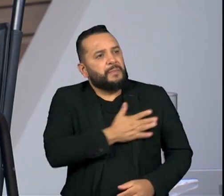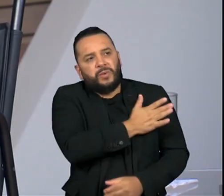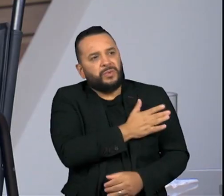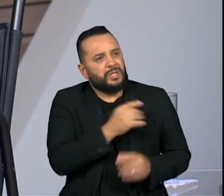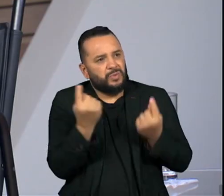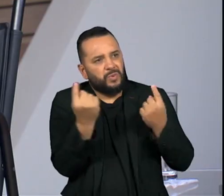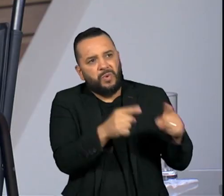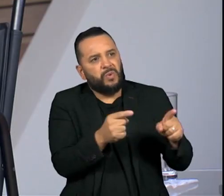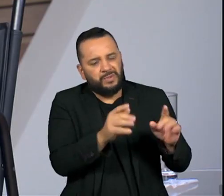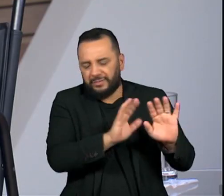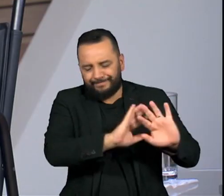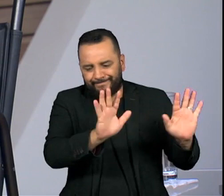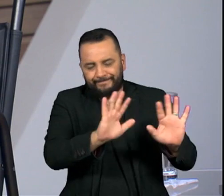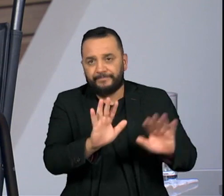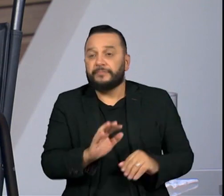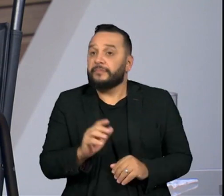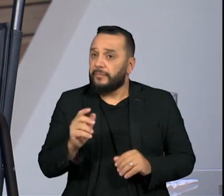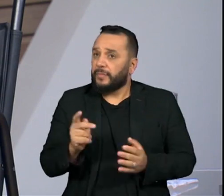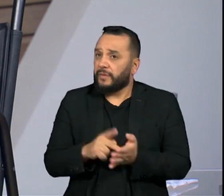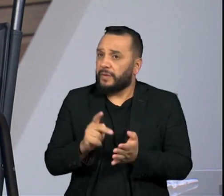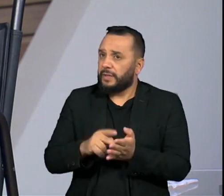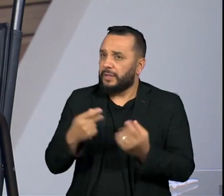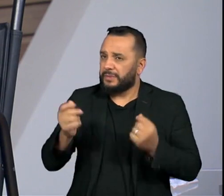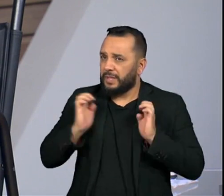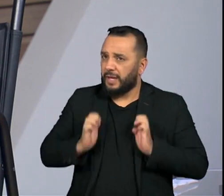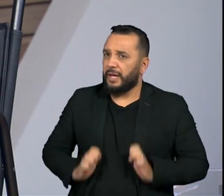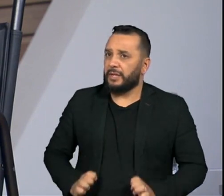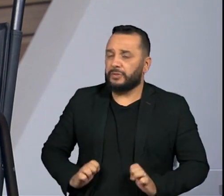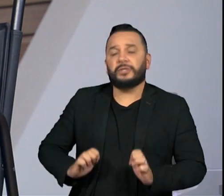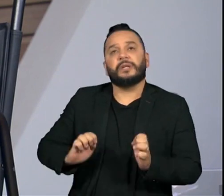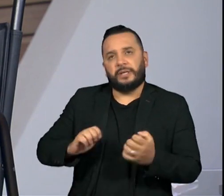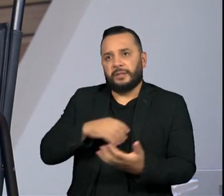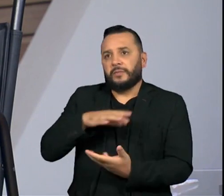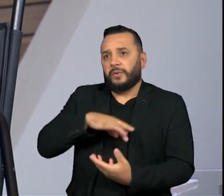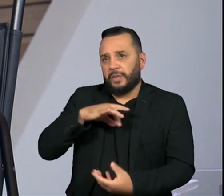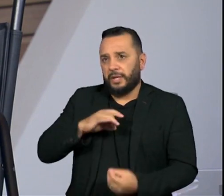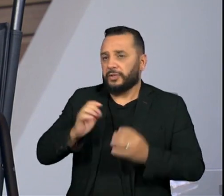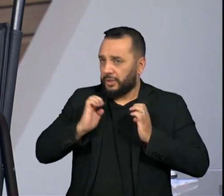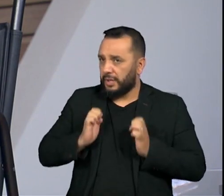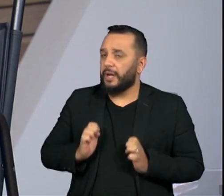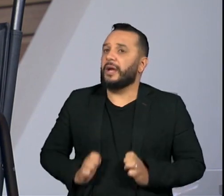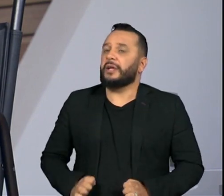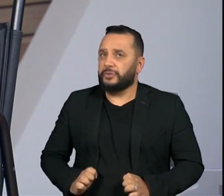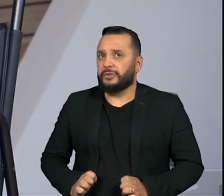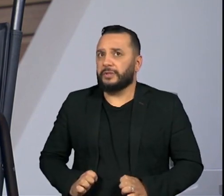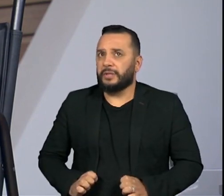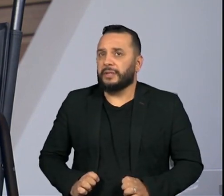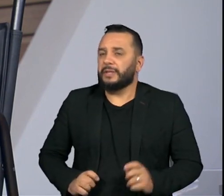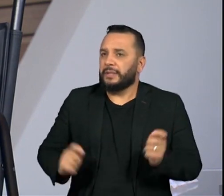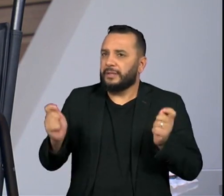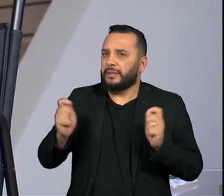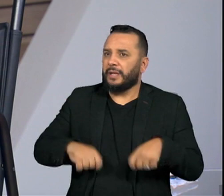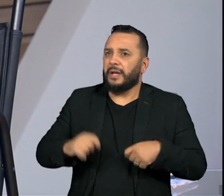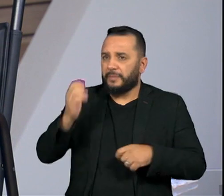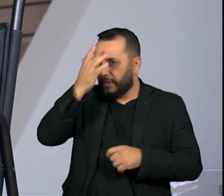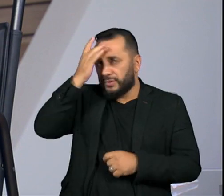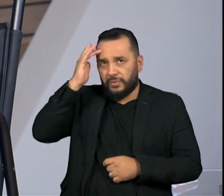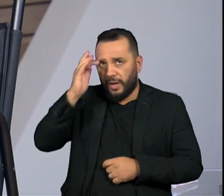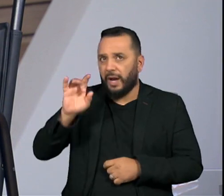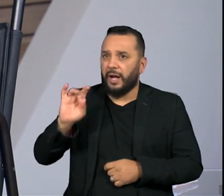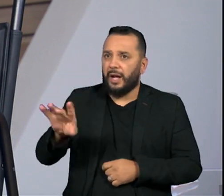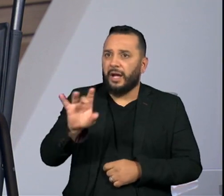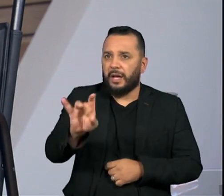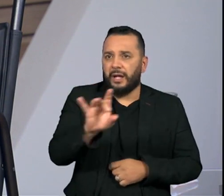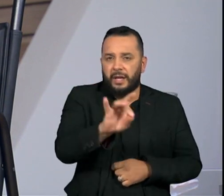esse, é uma ética de reciprocidade, uma ética democrática, uma ética que permita que cada um tenha as